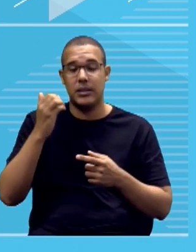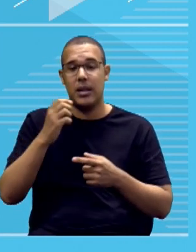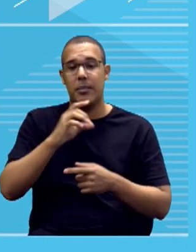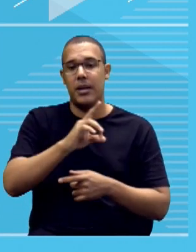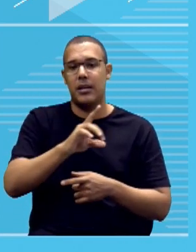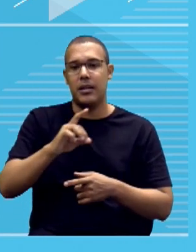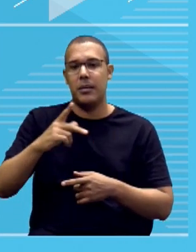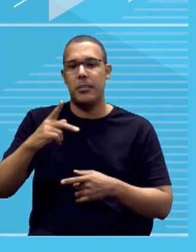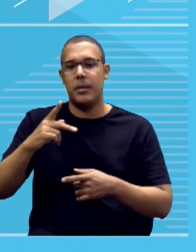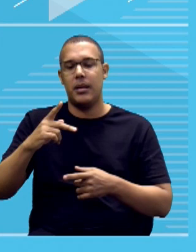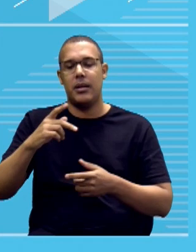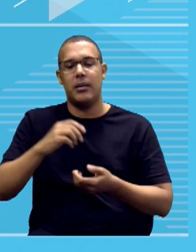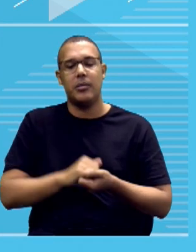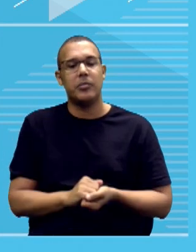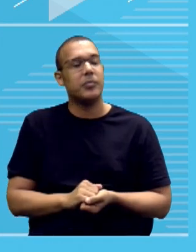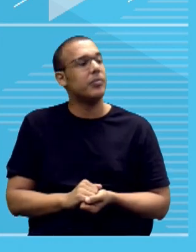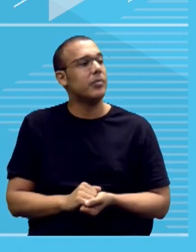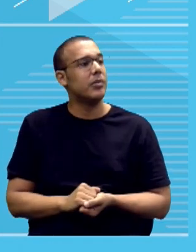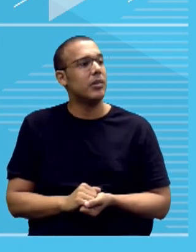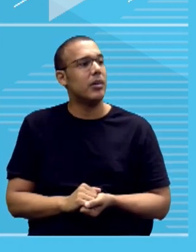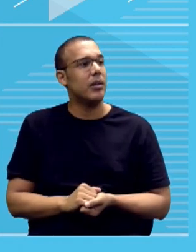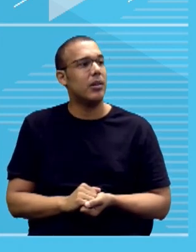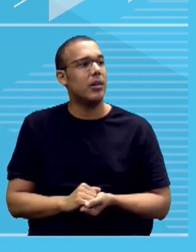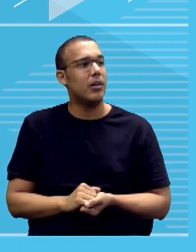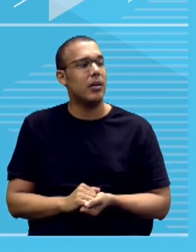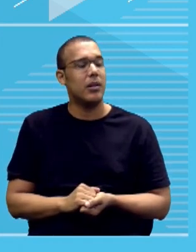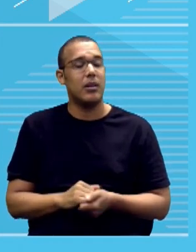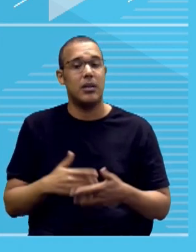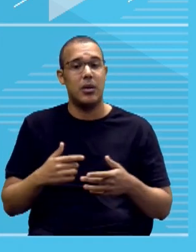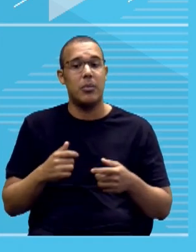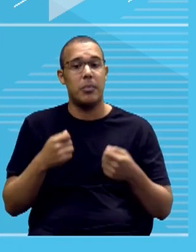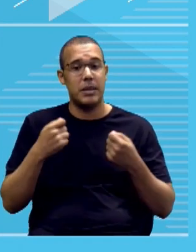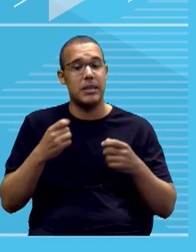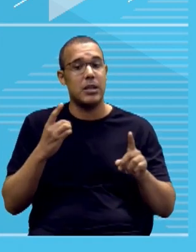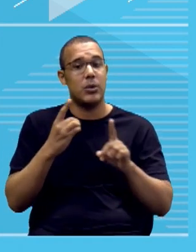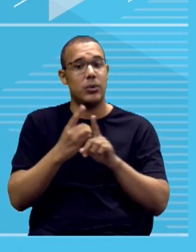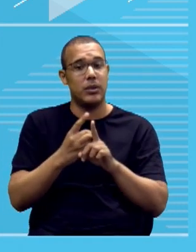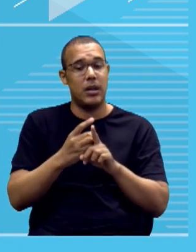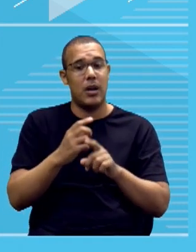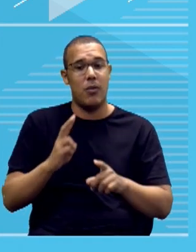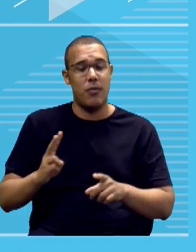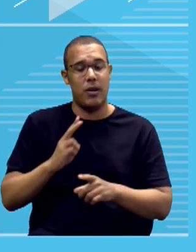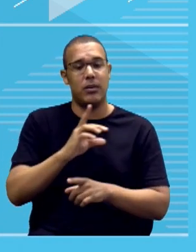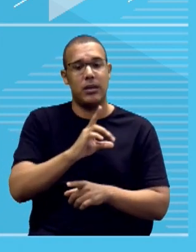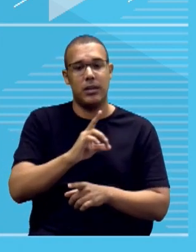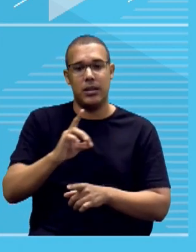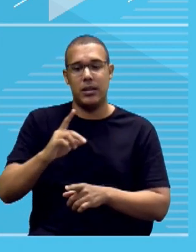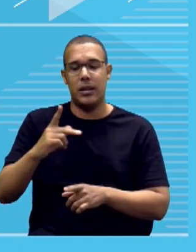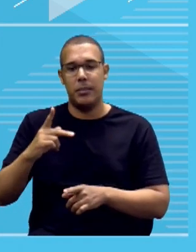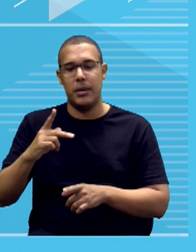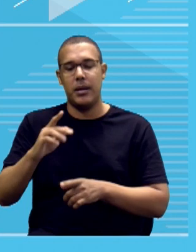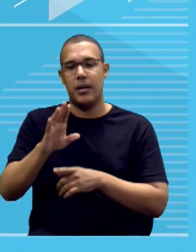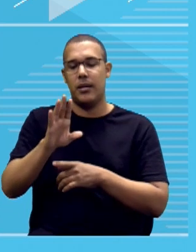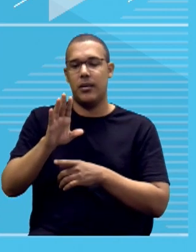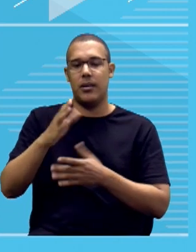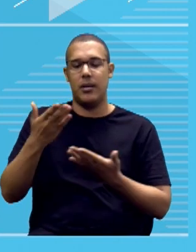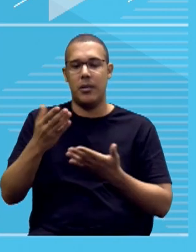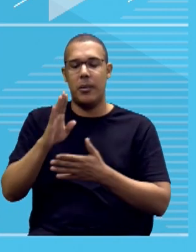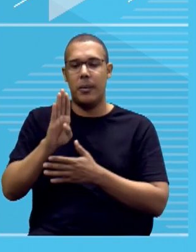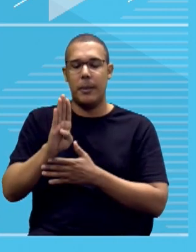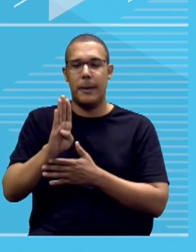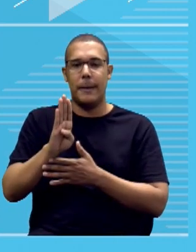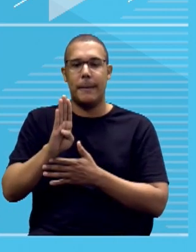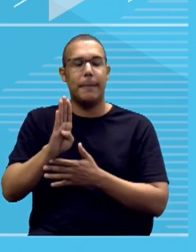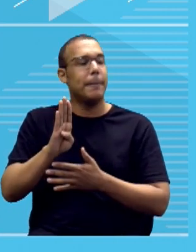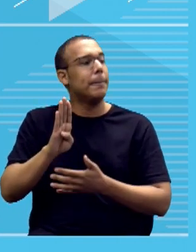daquele sistema. Então, eu preciso saber primeiro o valor daquela DDP. Letra B. A leitura de um voltímetro ideal ligado a